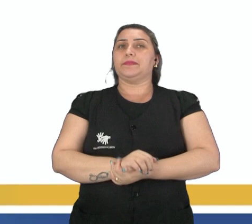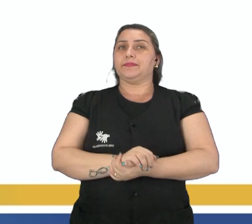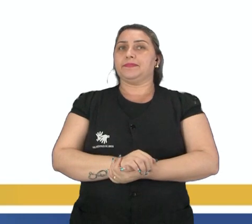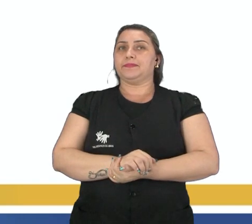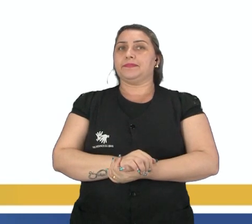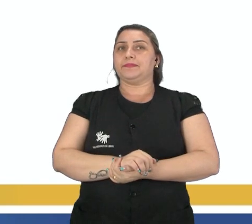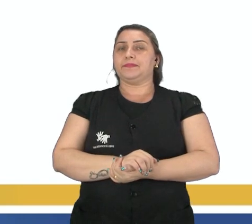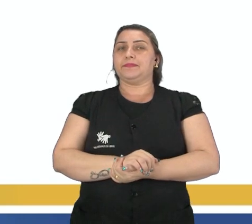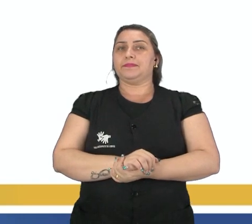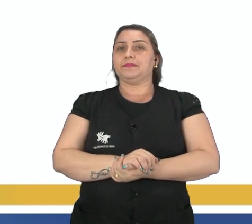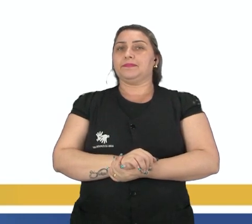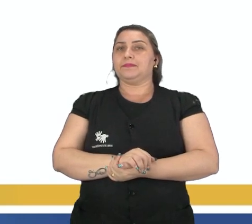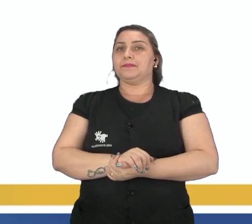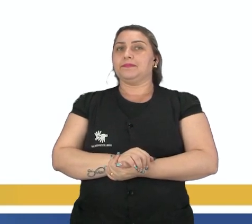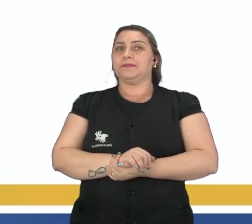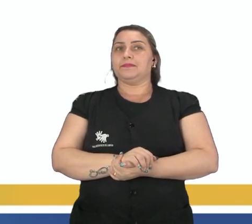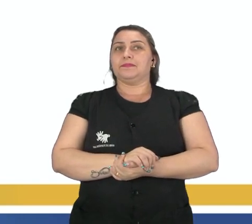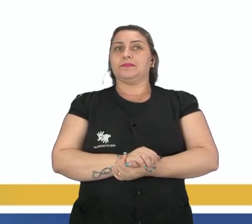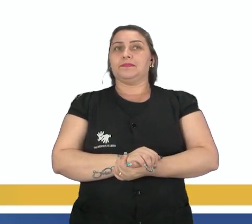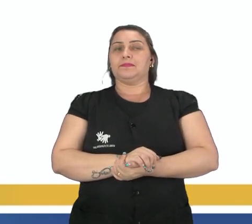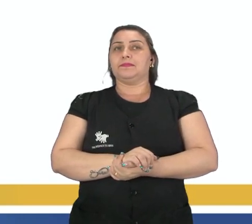aí?